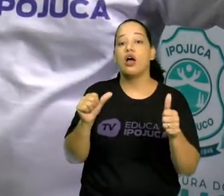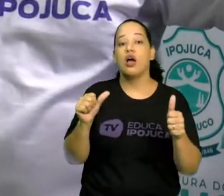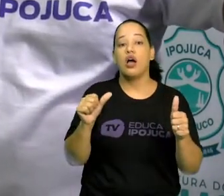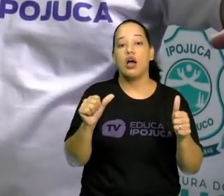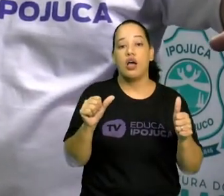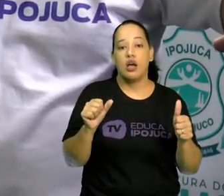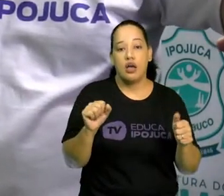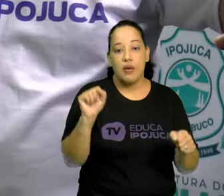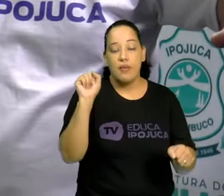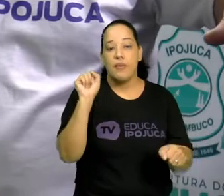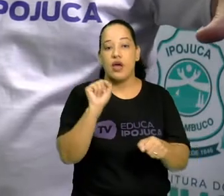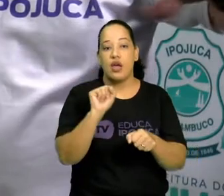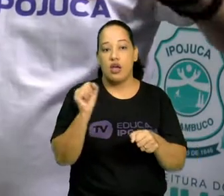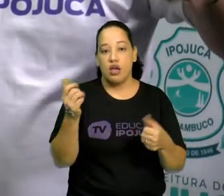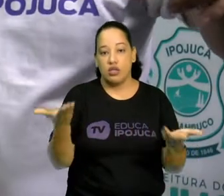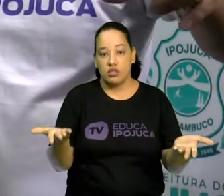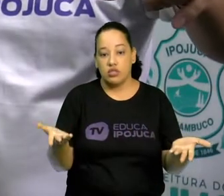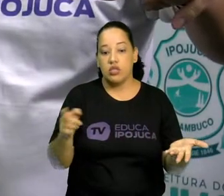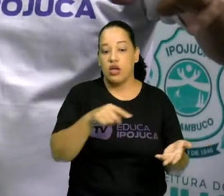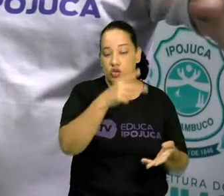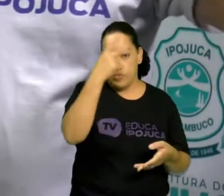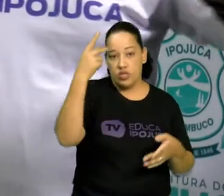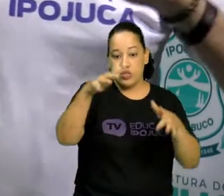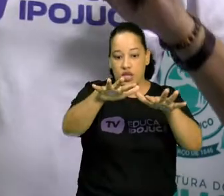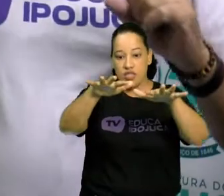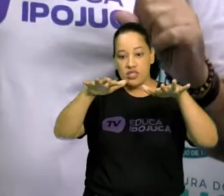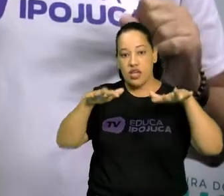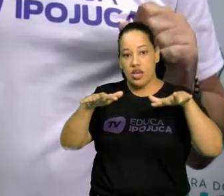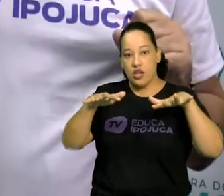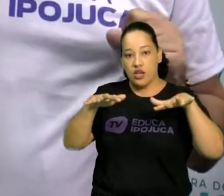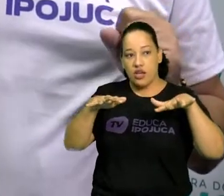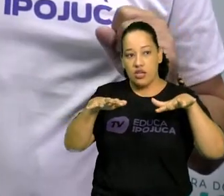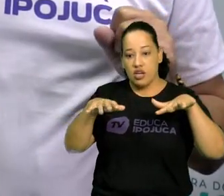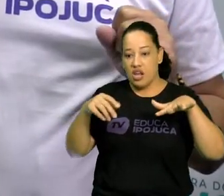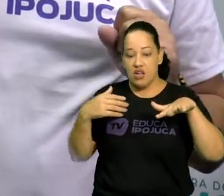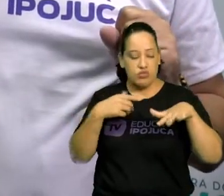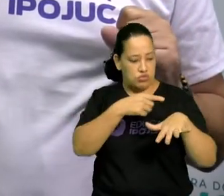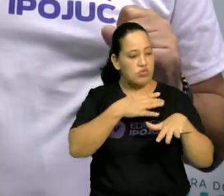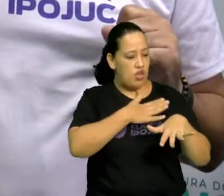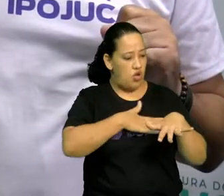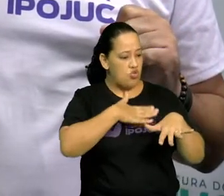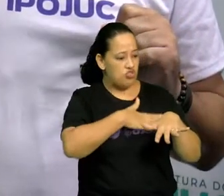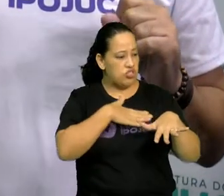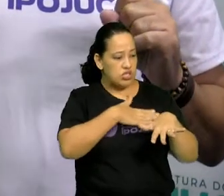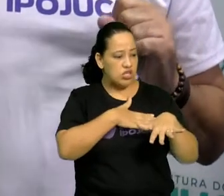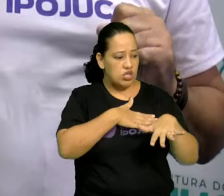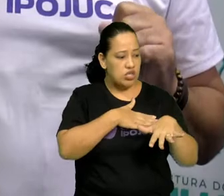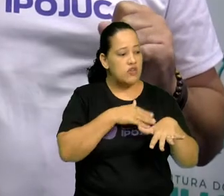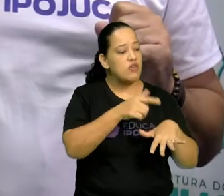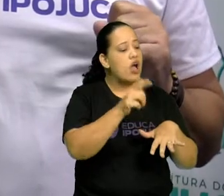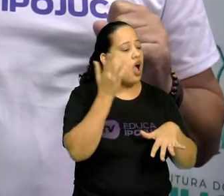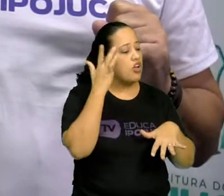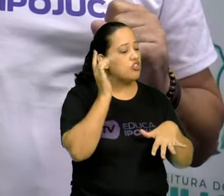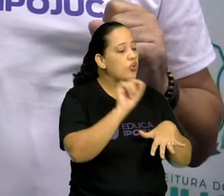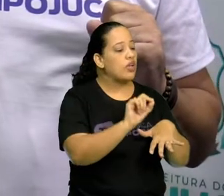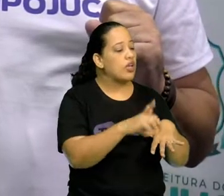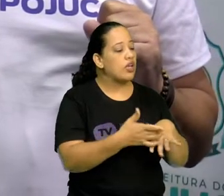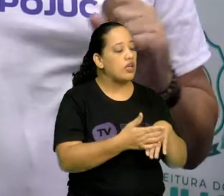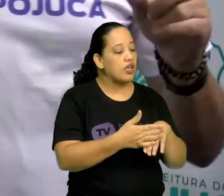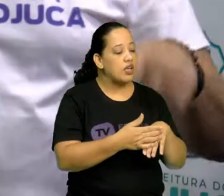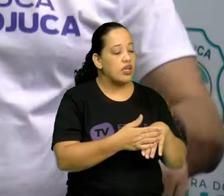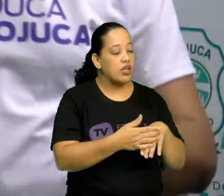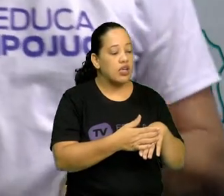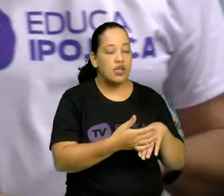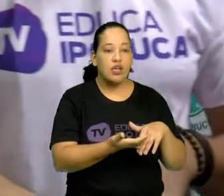toda a cena congela Ele olha para o público e faz você tá gostando dos casaco é que cê acha